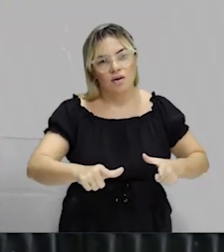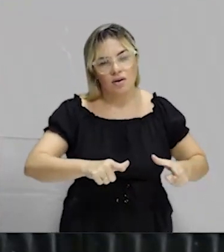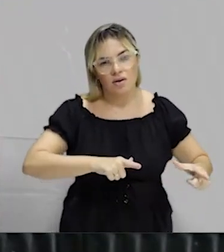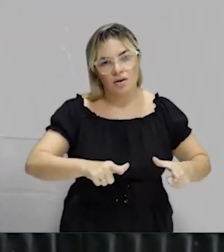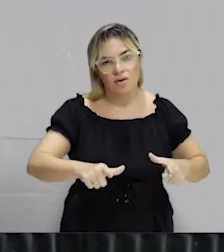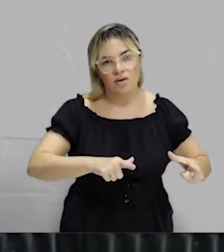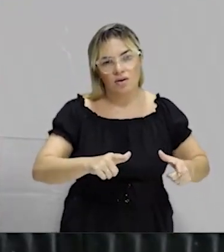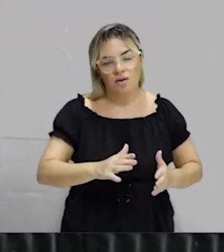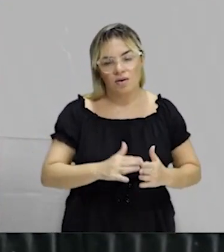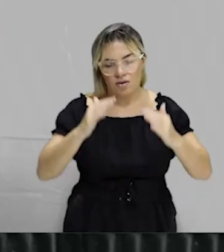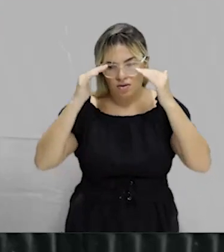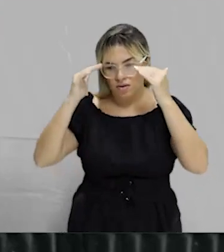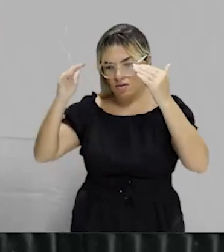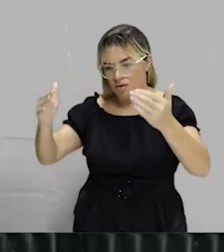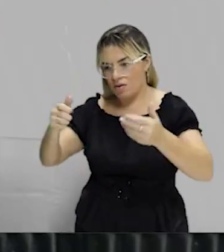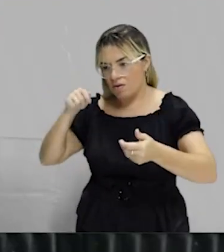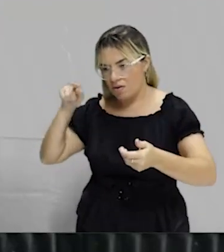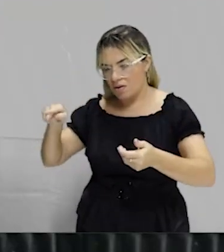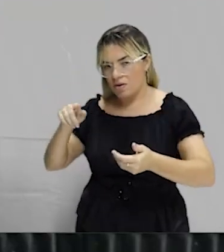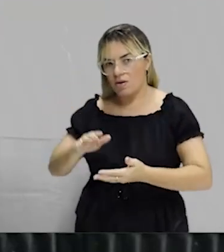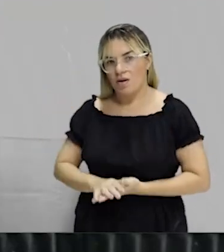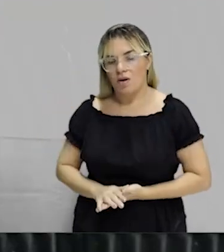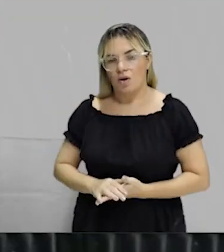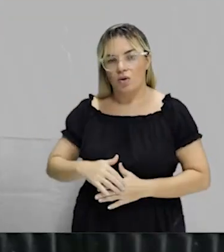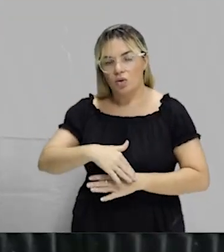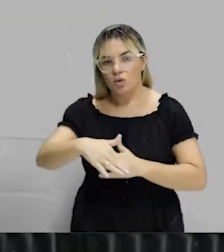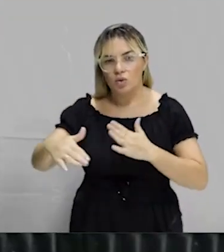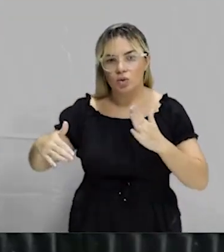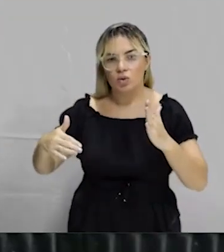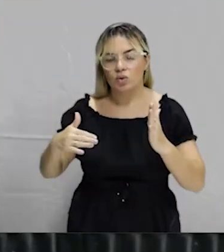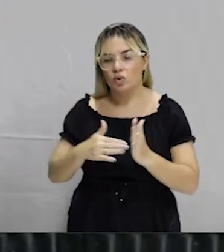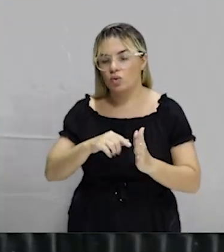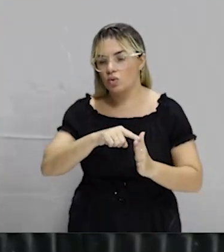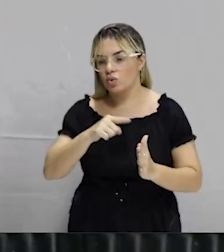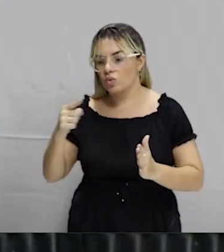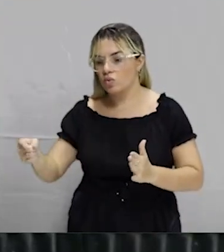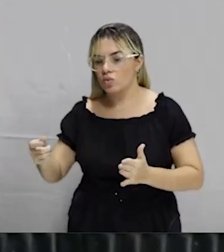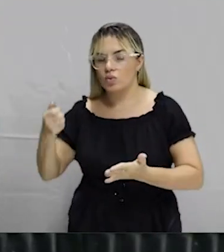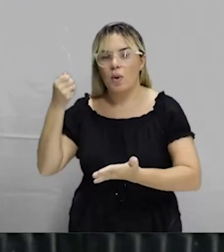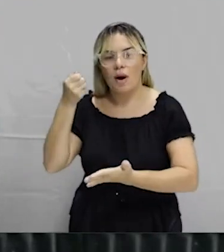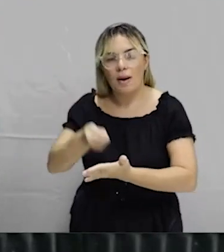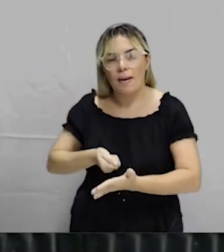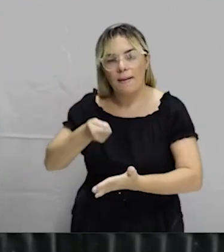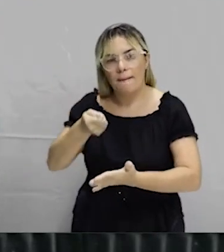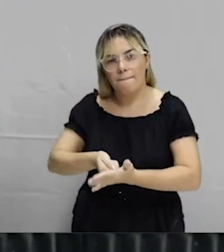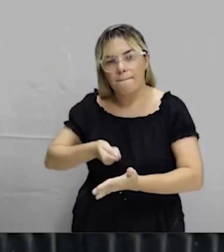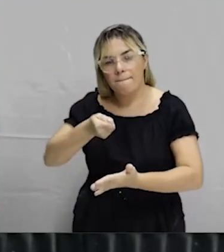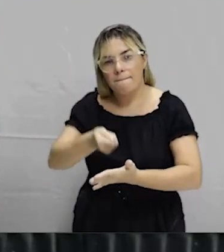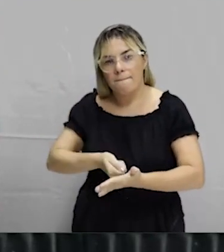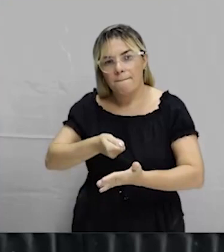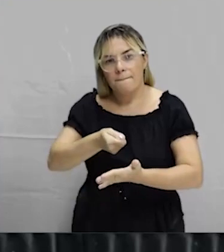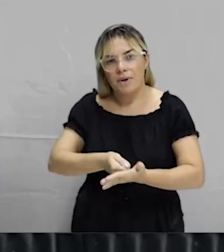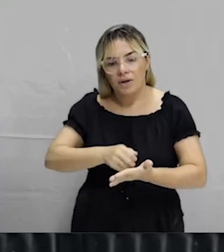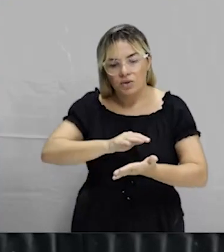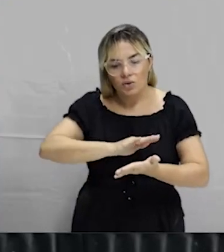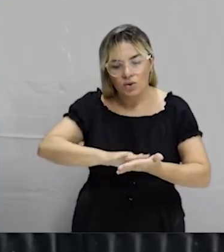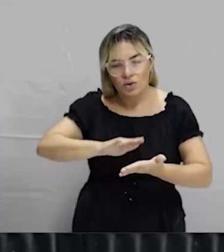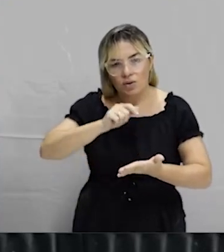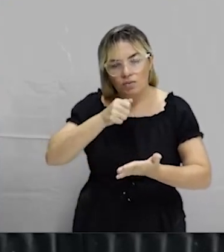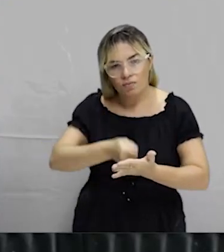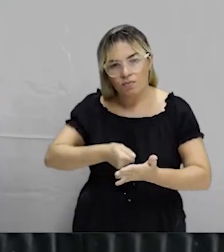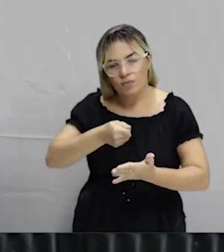eles serviam a quem? Ao Estado, geralmente pagando com o excedente da produção